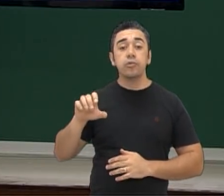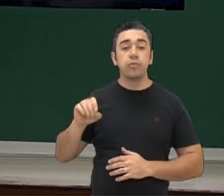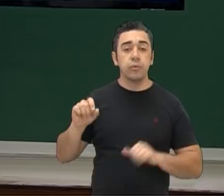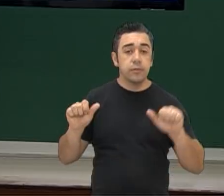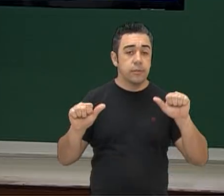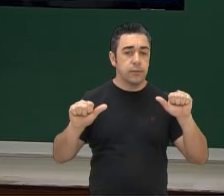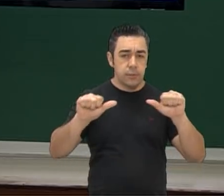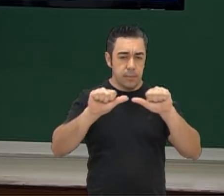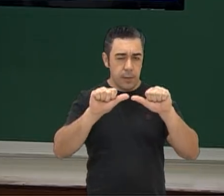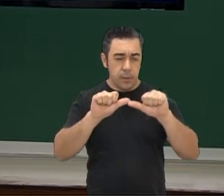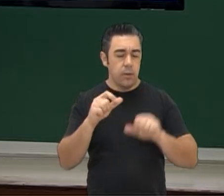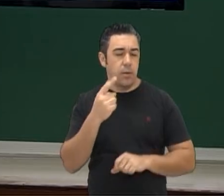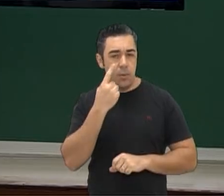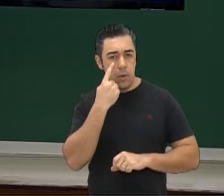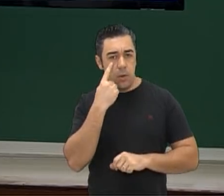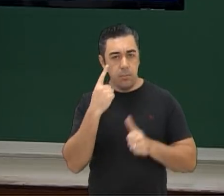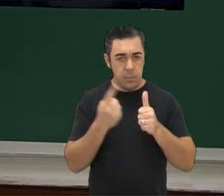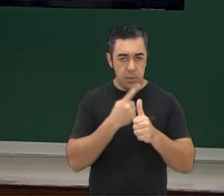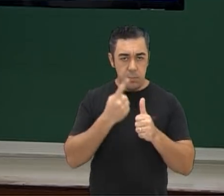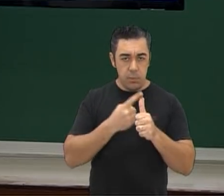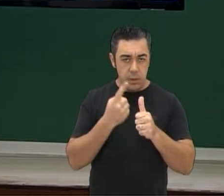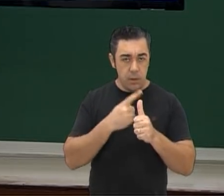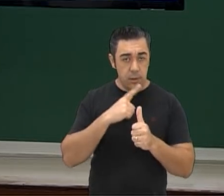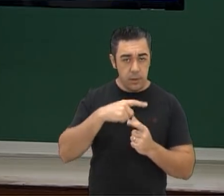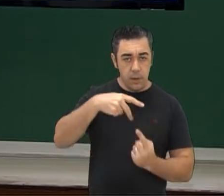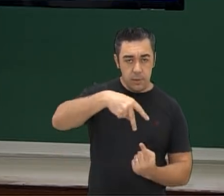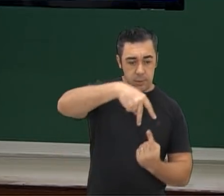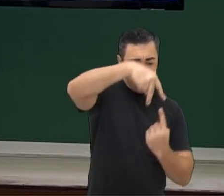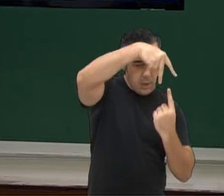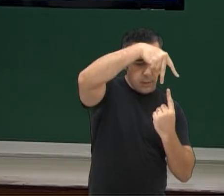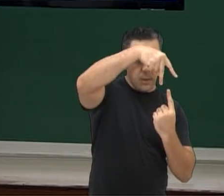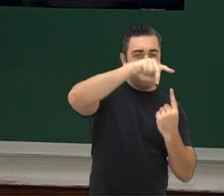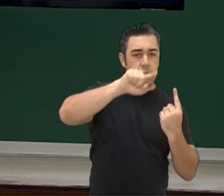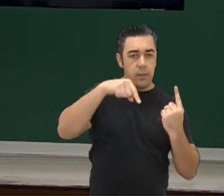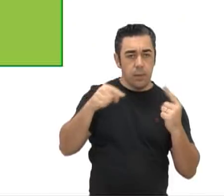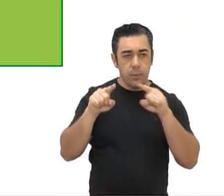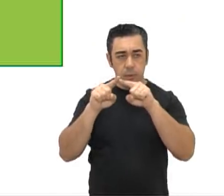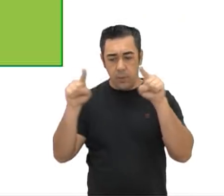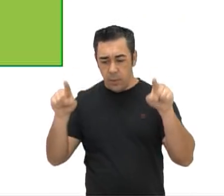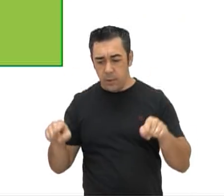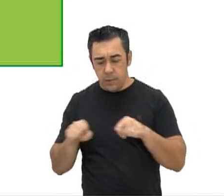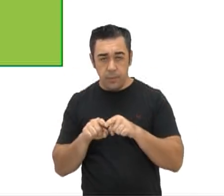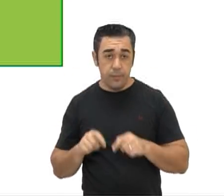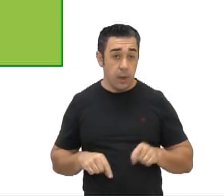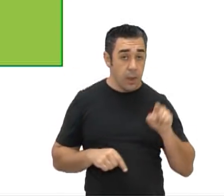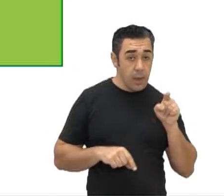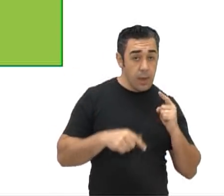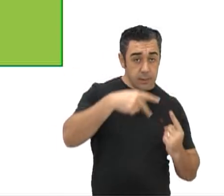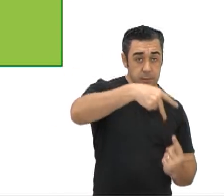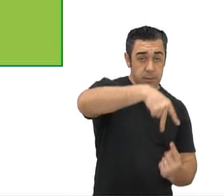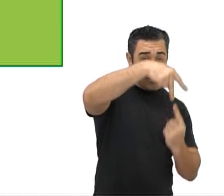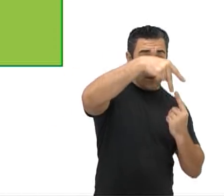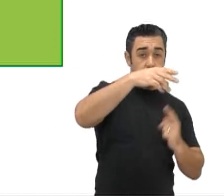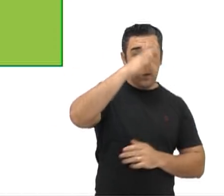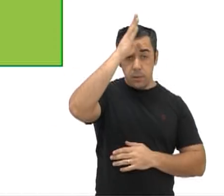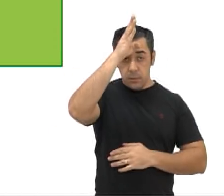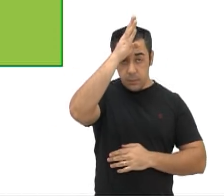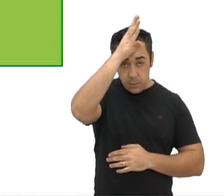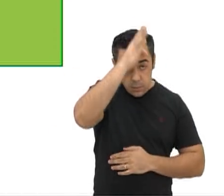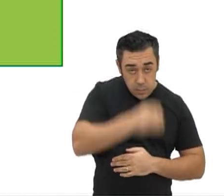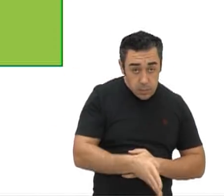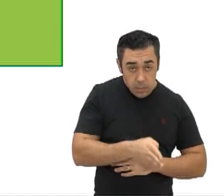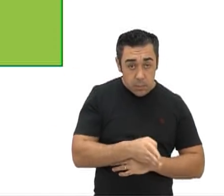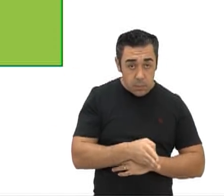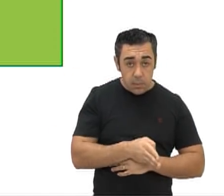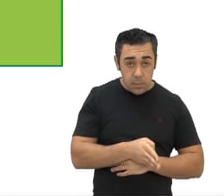tem a primeira figura, uma seta, e depois você tem um retângulo. Na seta, você traçando um eixo de